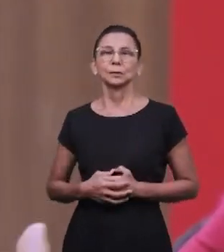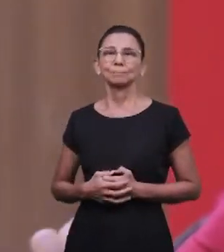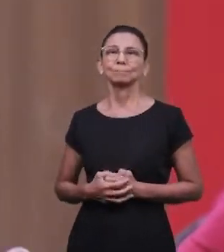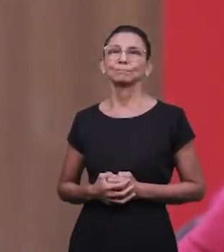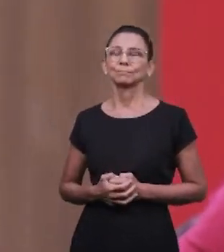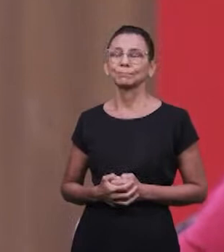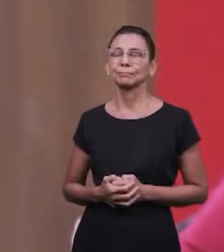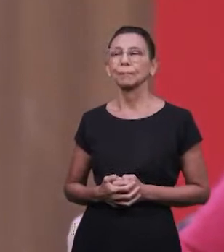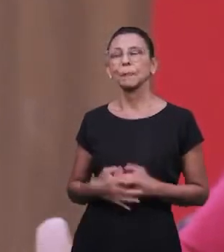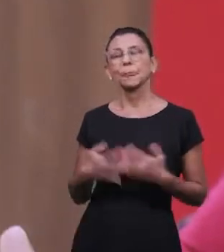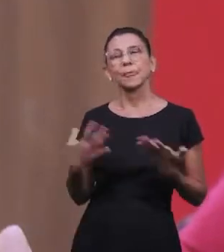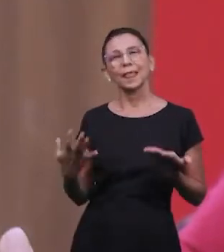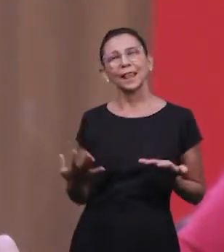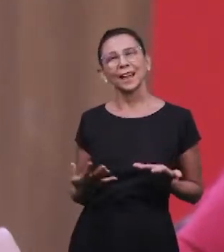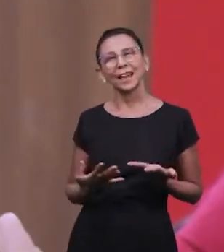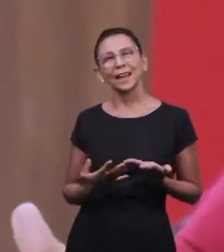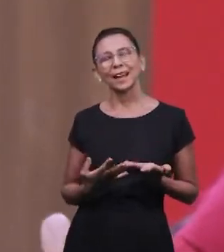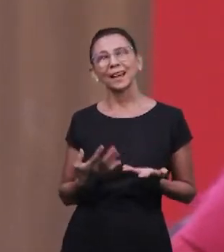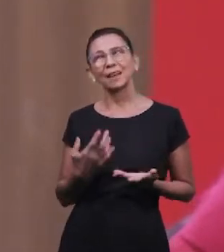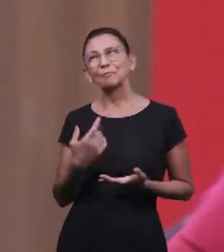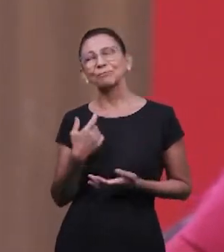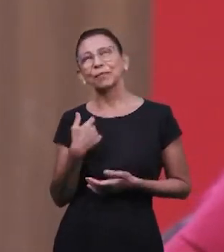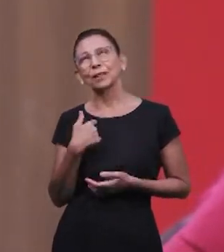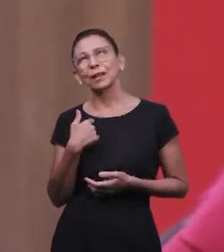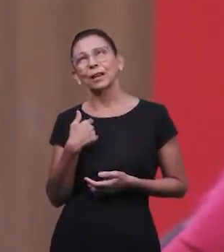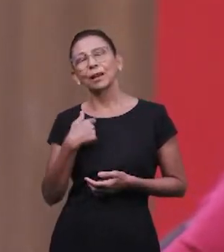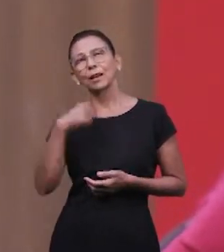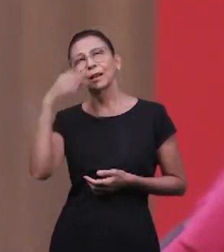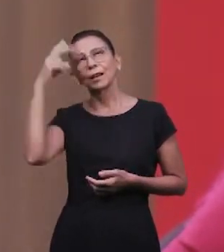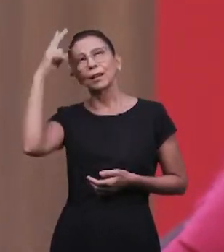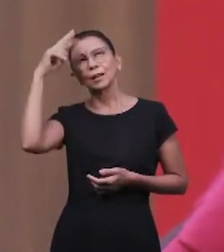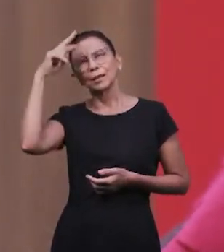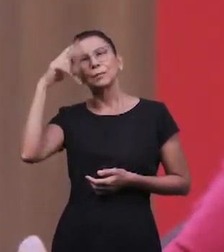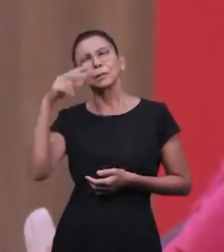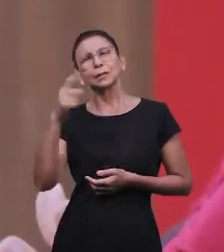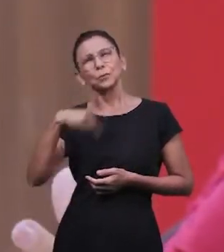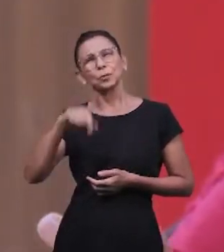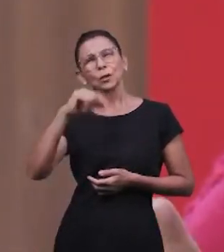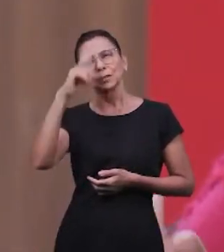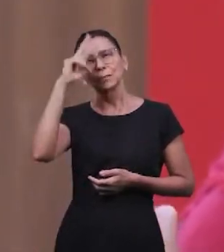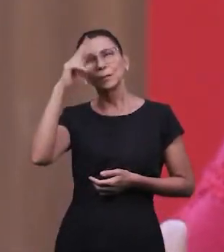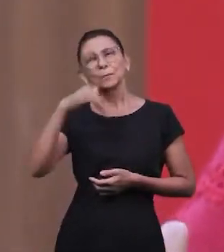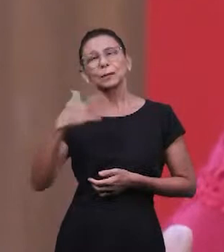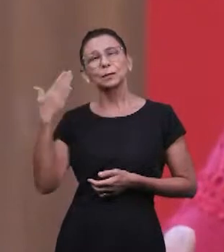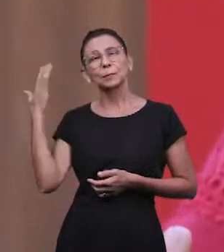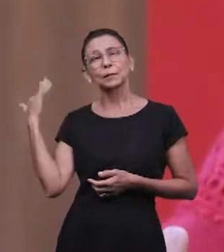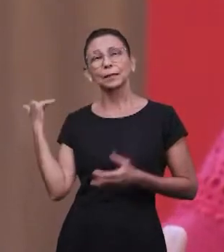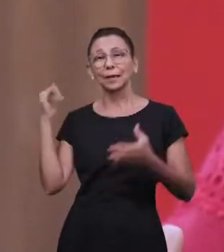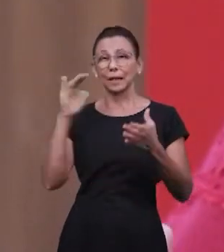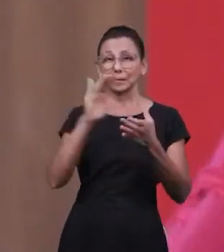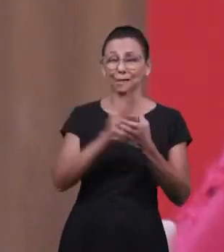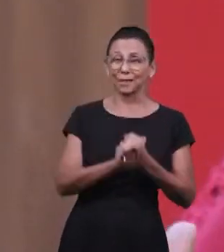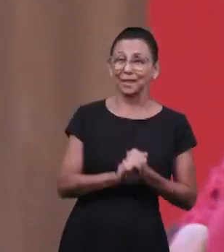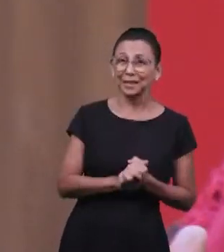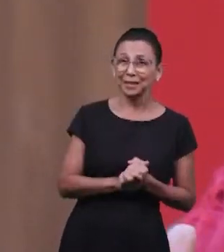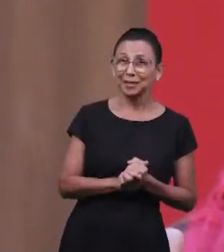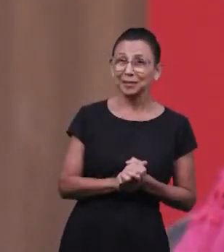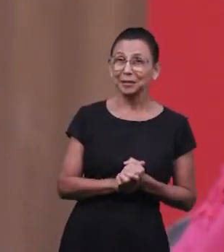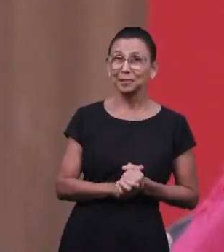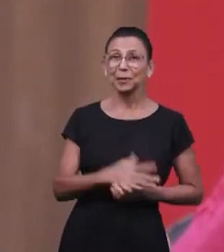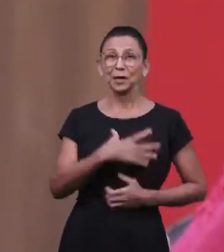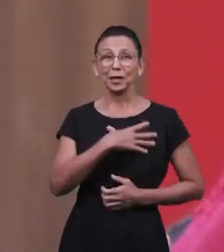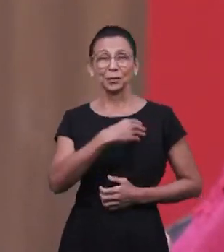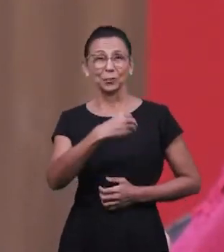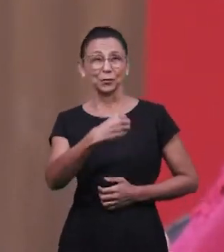lembra de quando a gente formou a nossa família, né? Quando os nossos primeiros filhos nasceram, segundo,